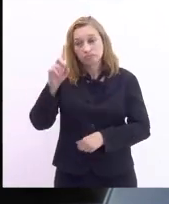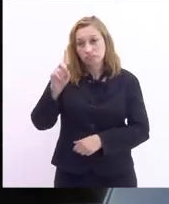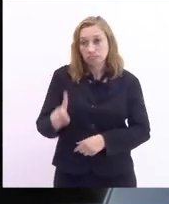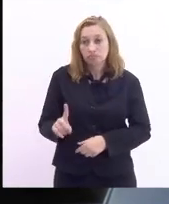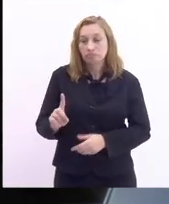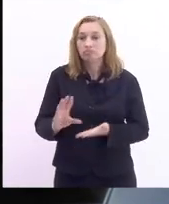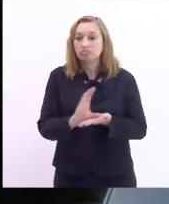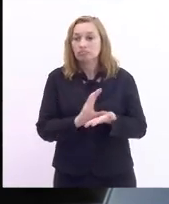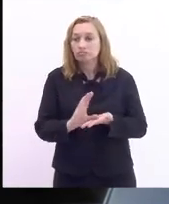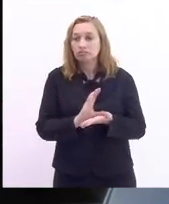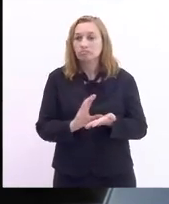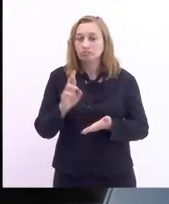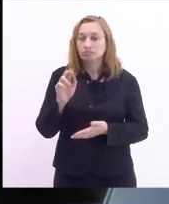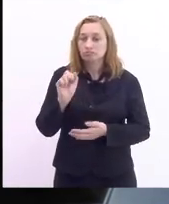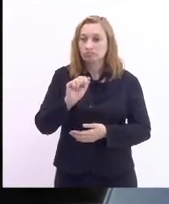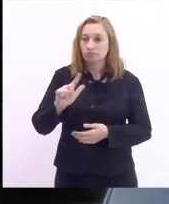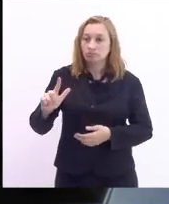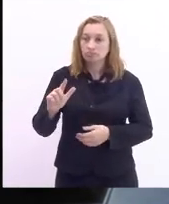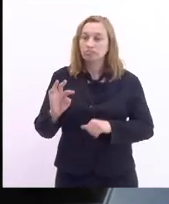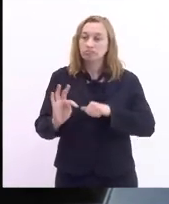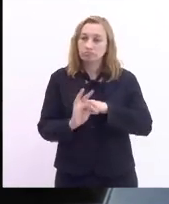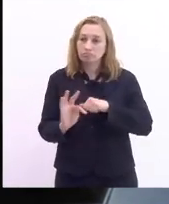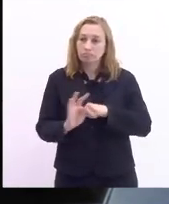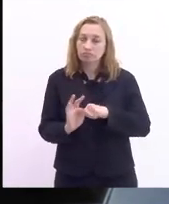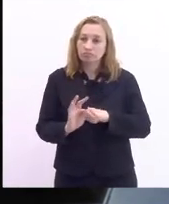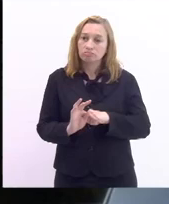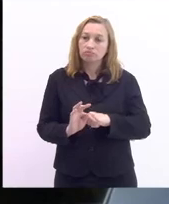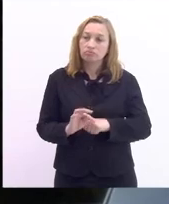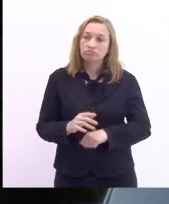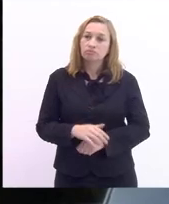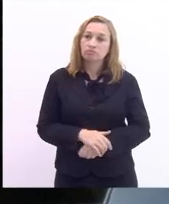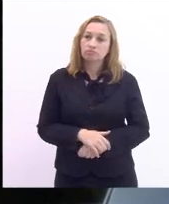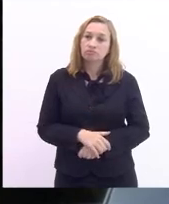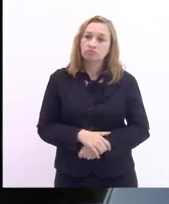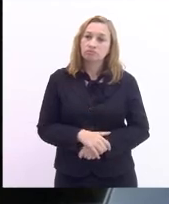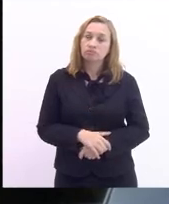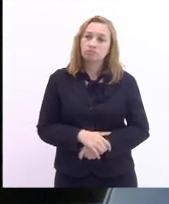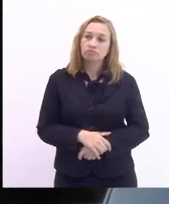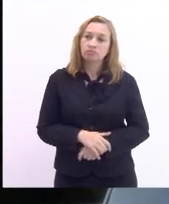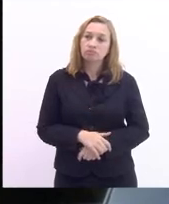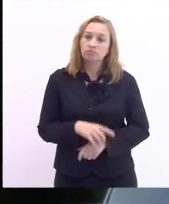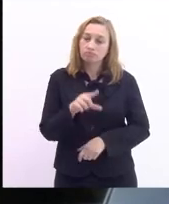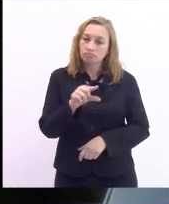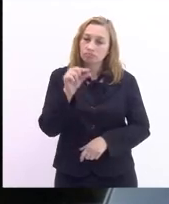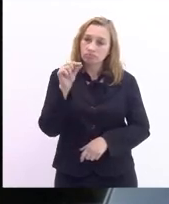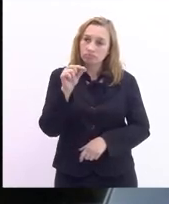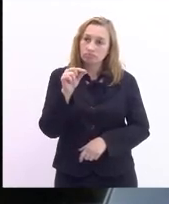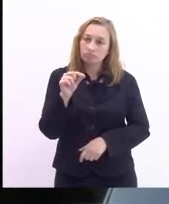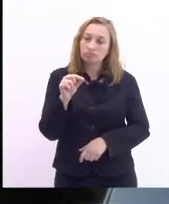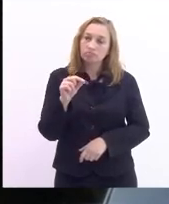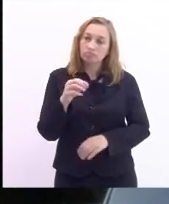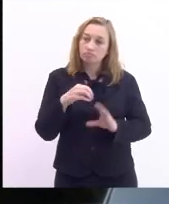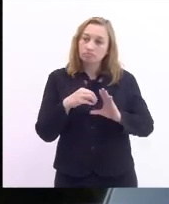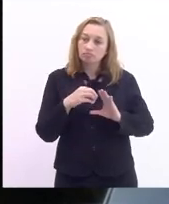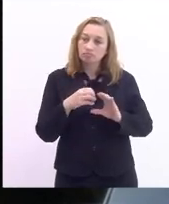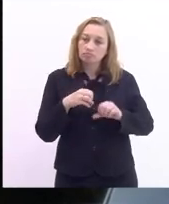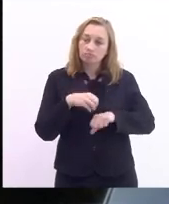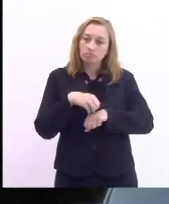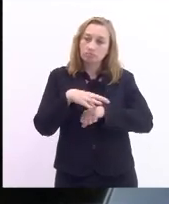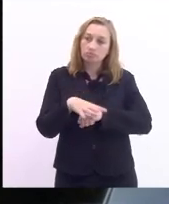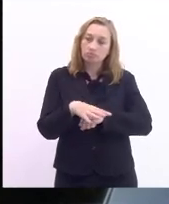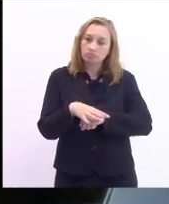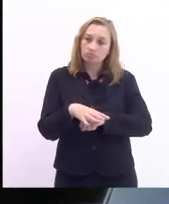diretoria do Conselho Regional dos técnicos Nós tomamos uma decisão de notificar o